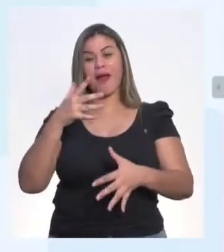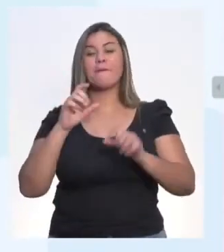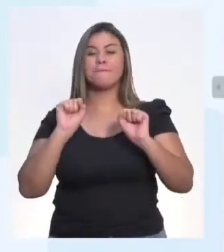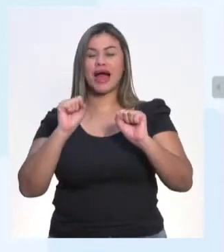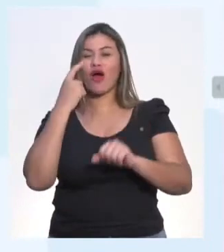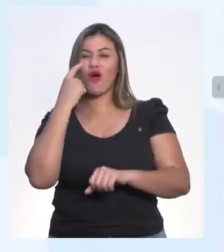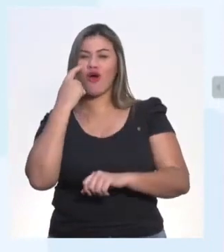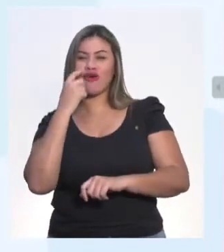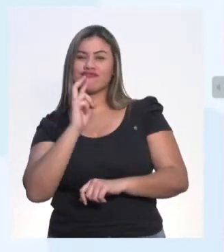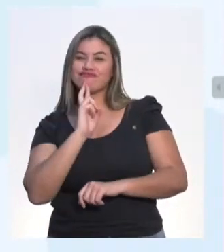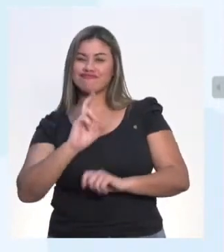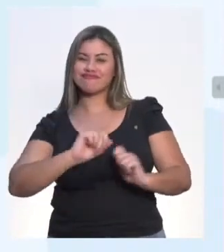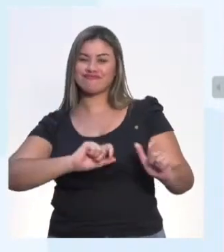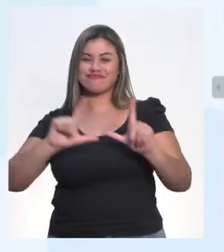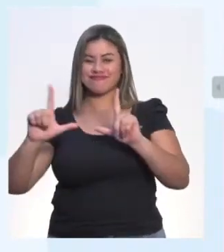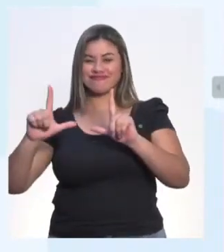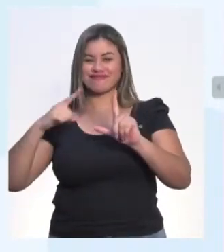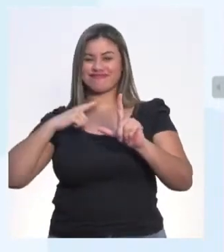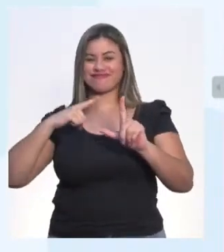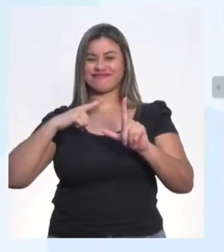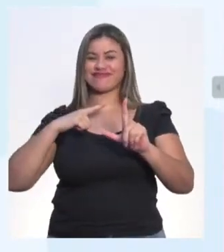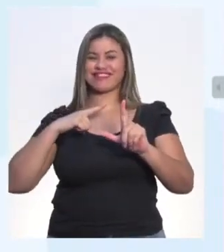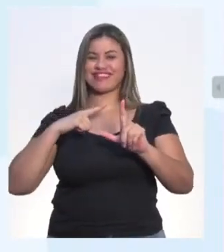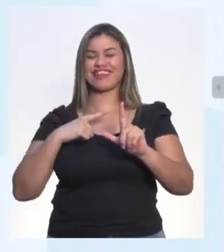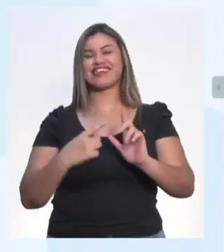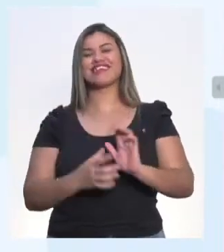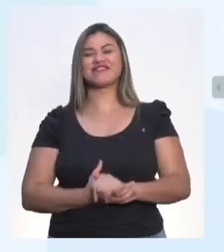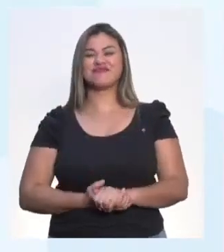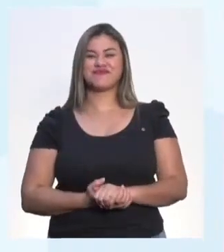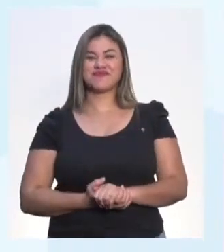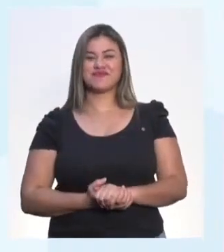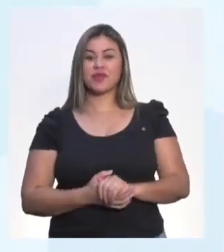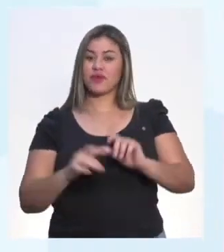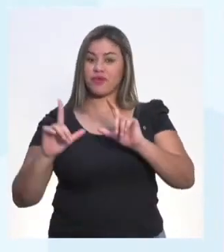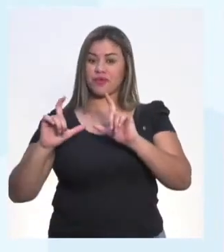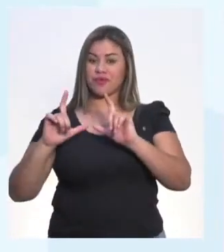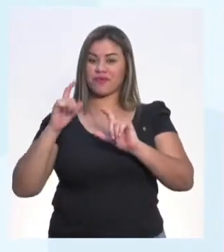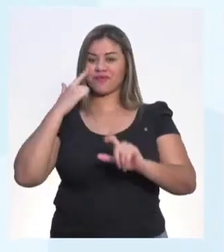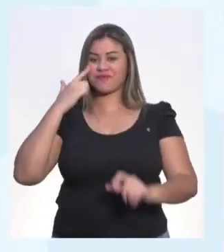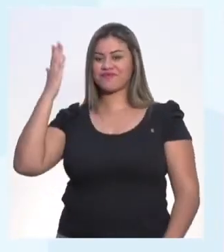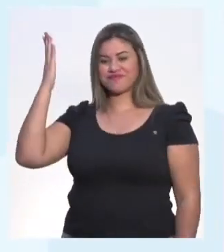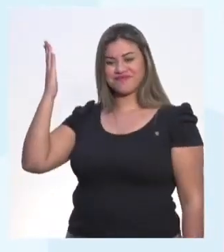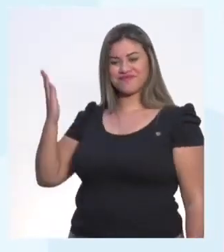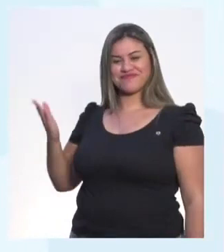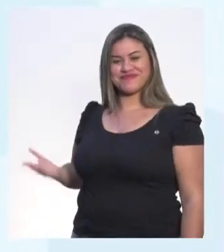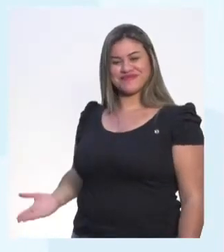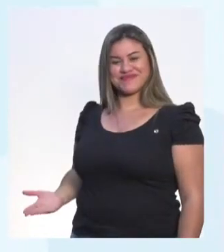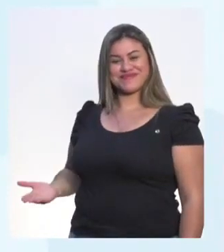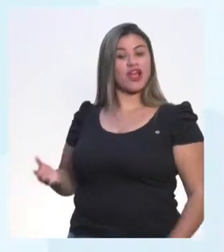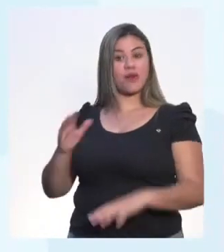resolução da atividade 4 para eles tirarem um print da tela. Eu já tinha feito todos.